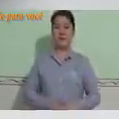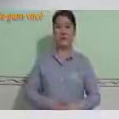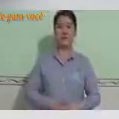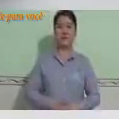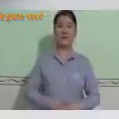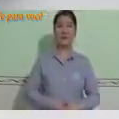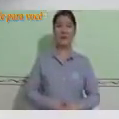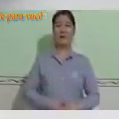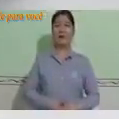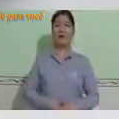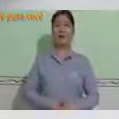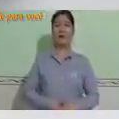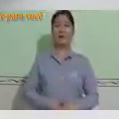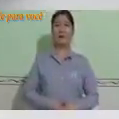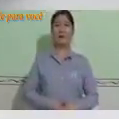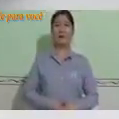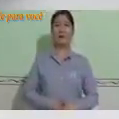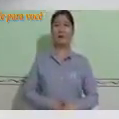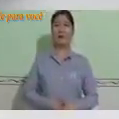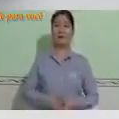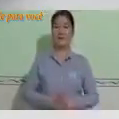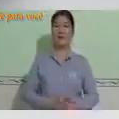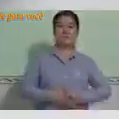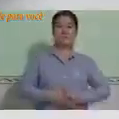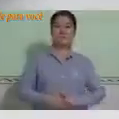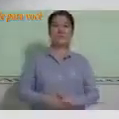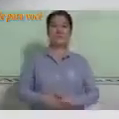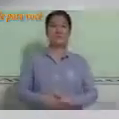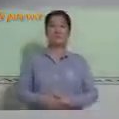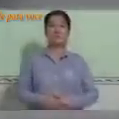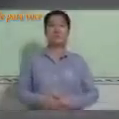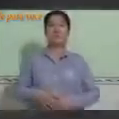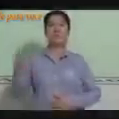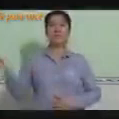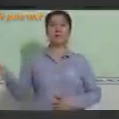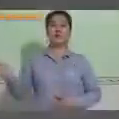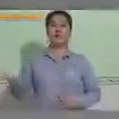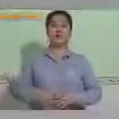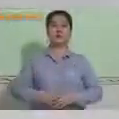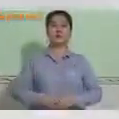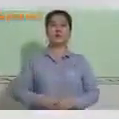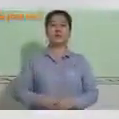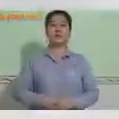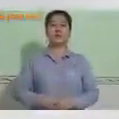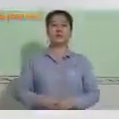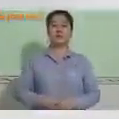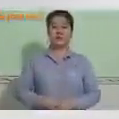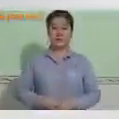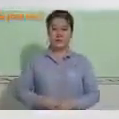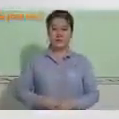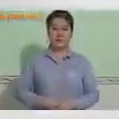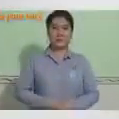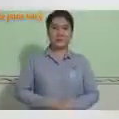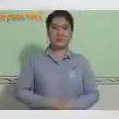De forma que, vírgula, como consequência de uma infecção intestinal, vírgula, no caso de ser observada a presença de sangue nas fezes,